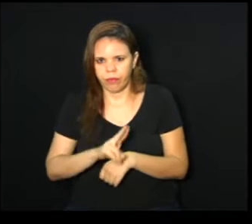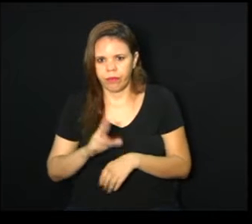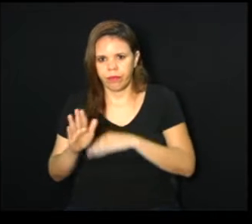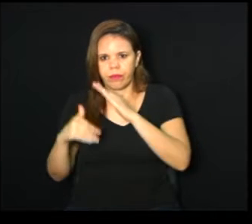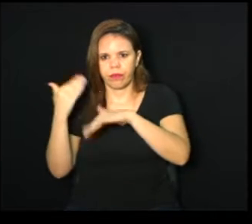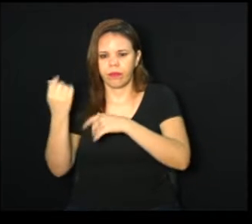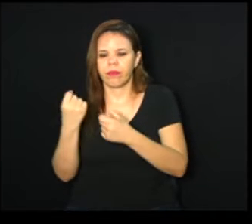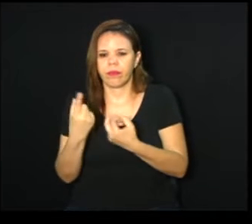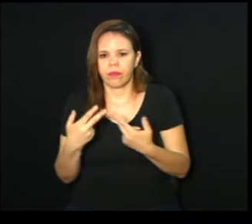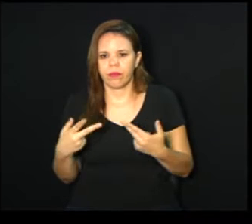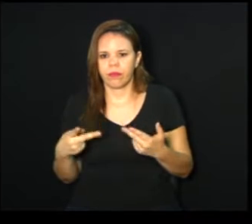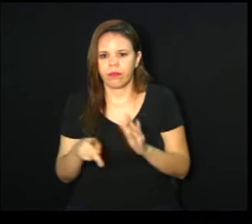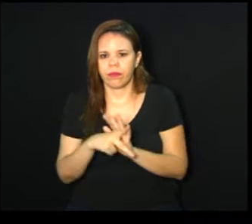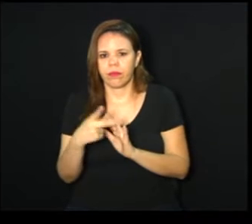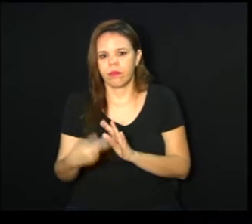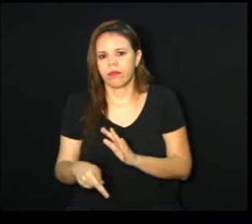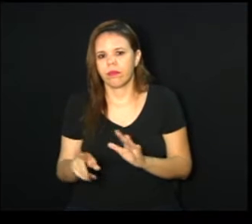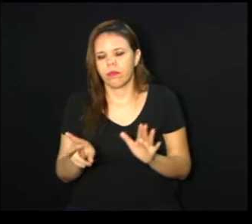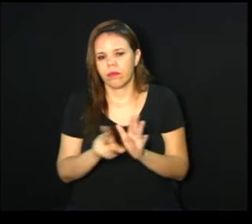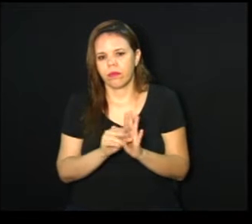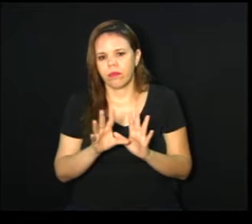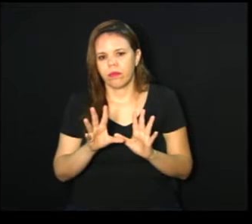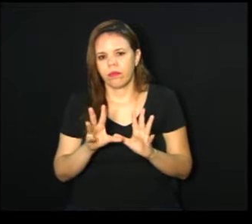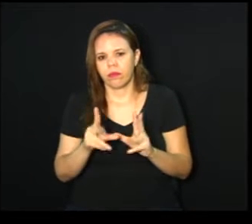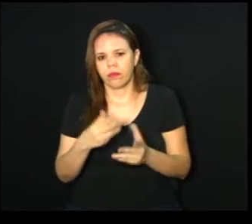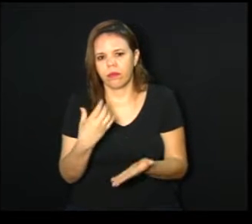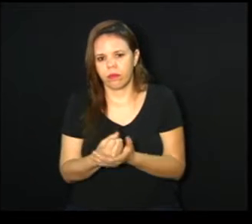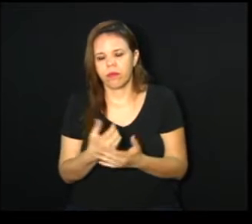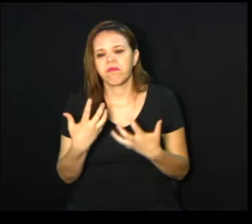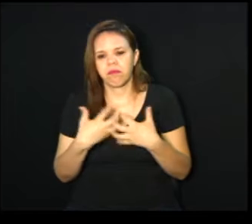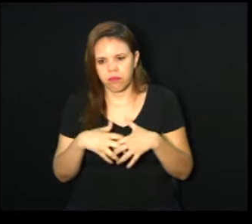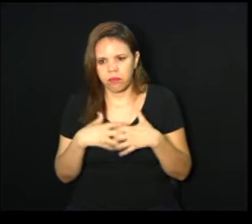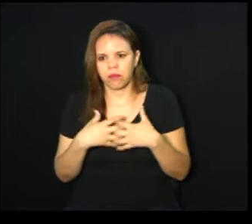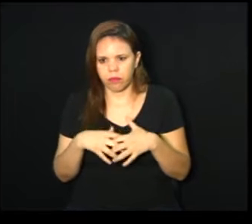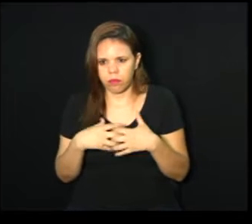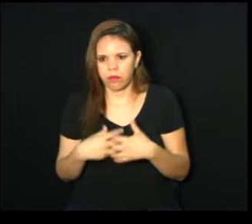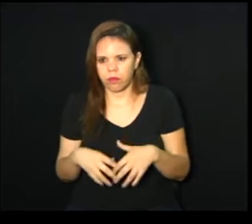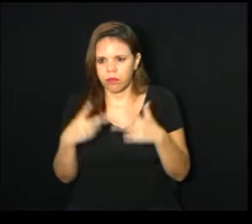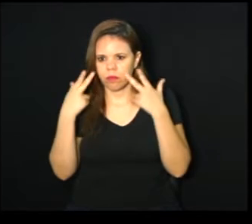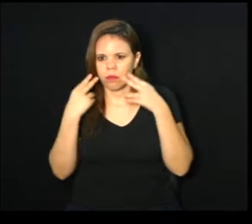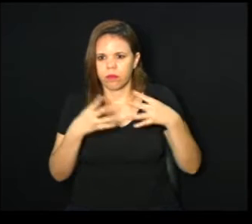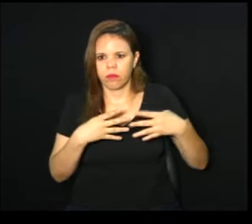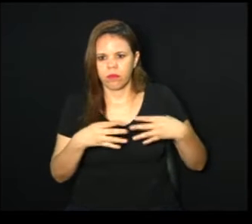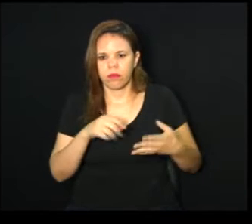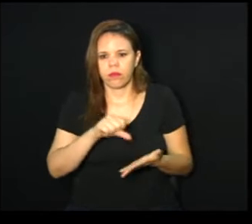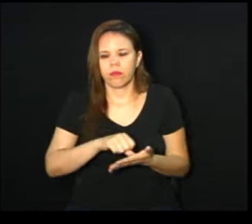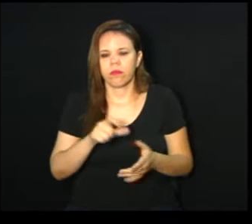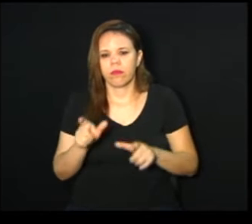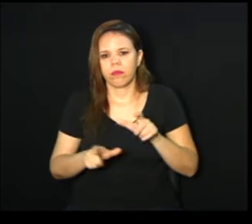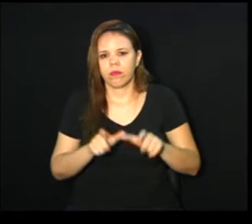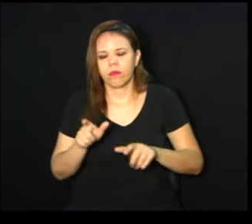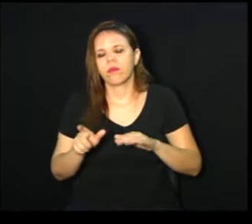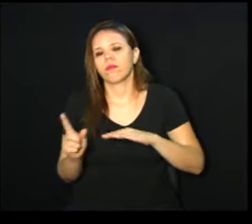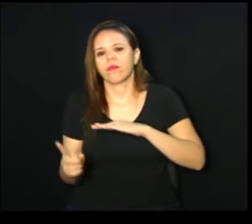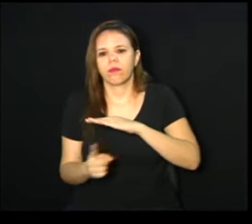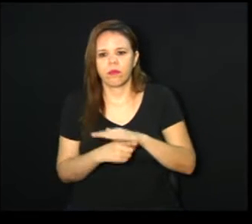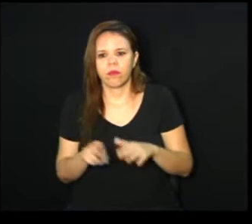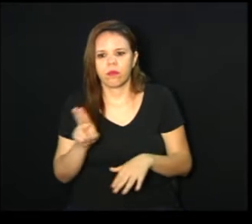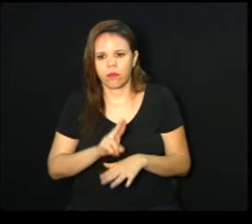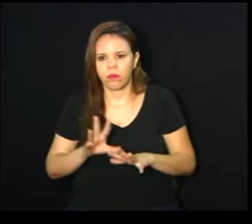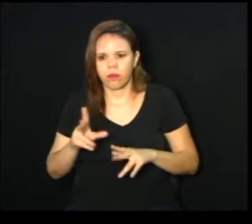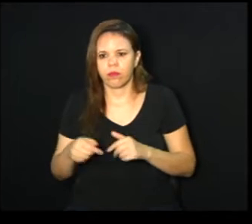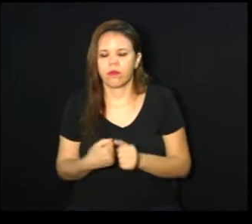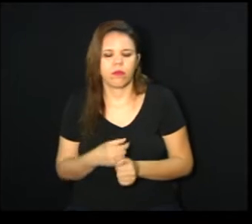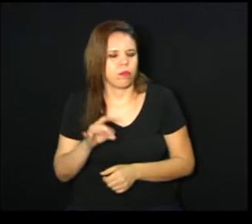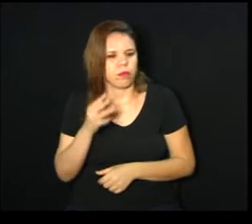desenvolvemos algumas delas, mas tudo foi aplicado e tudo funciona hoje no Distrito de Barão Geraldo. Os consumidores fazem uso disso, não é nada em escala